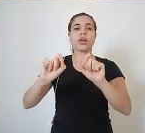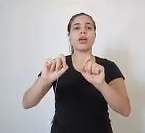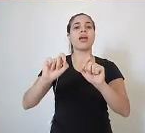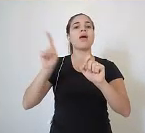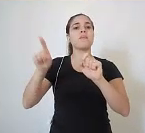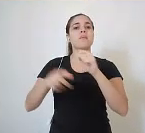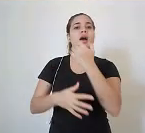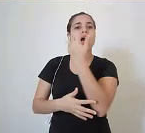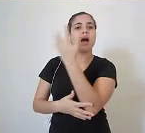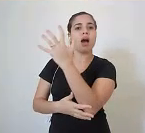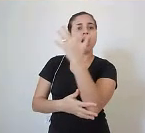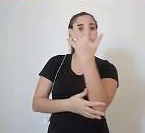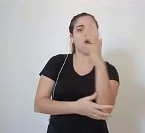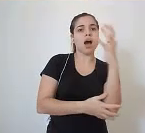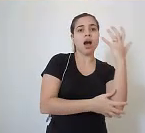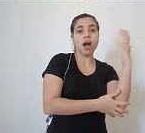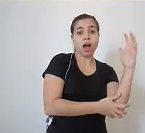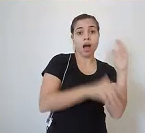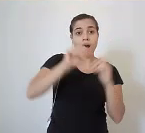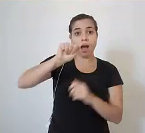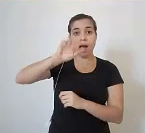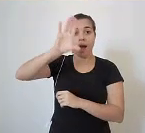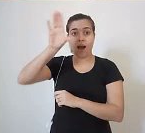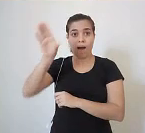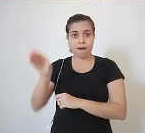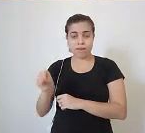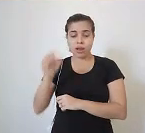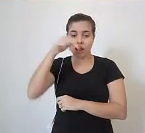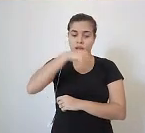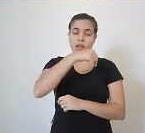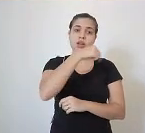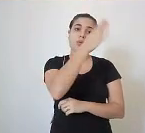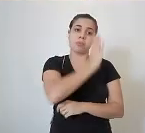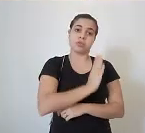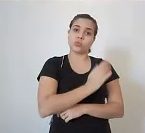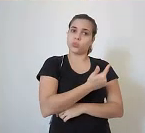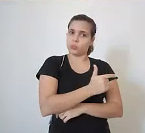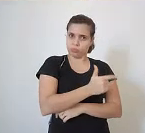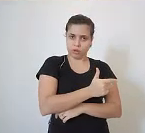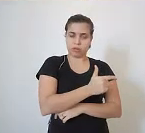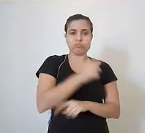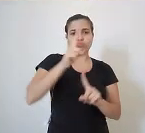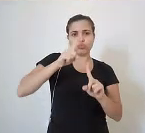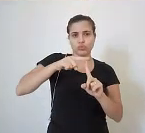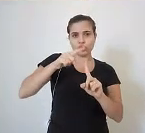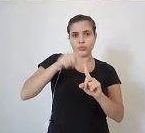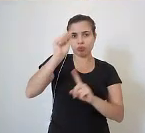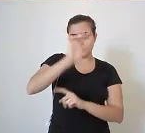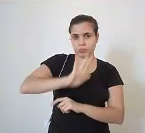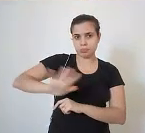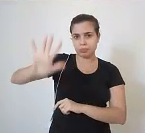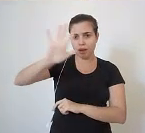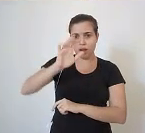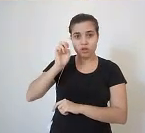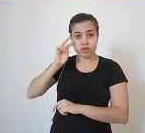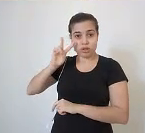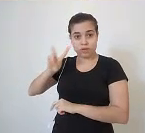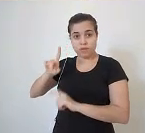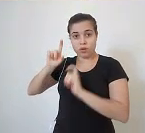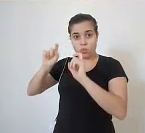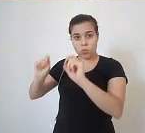savana africana, por exemplo, né? Não é um bioma encontrado no Brasil. E o